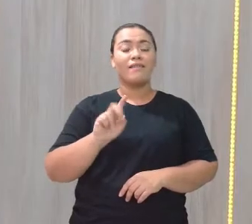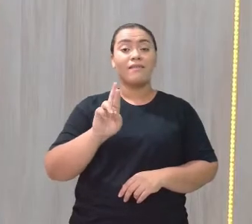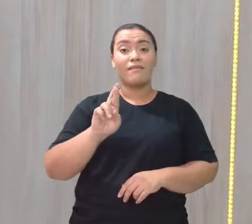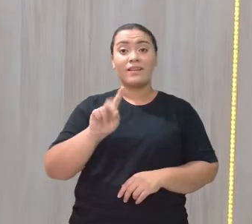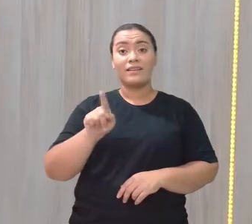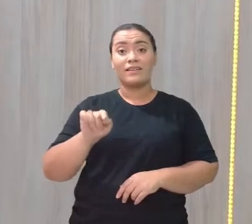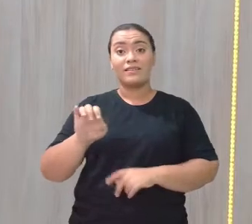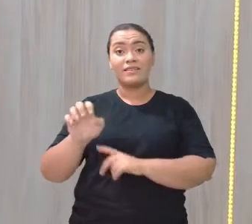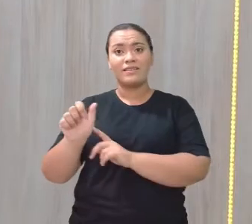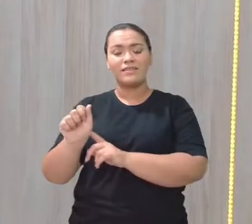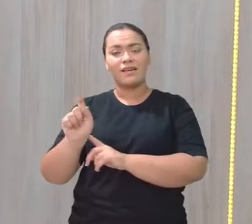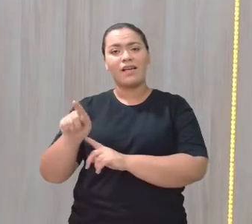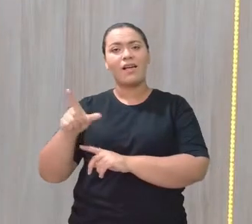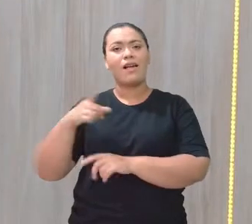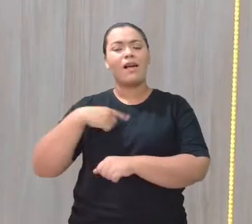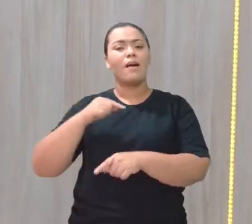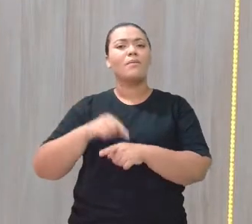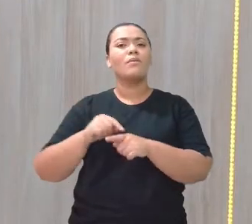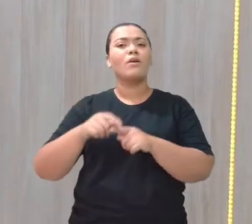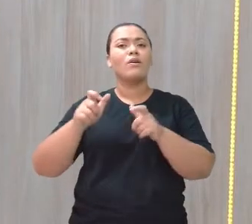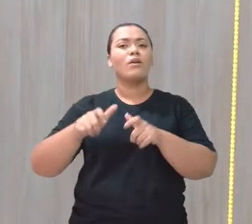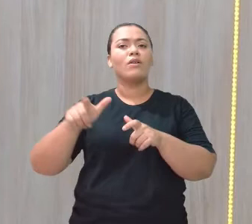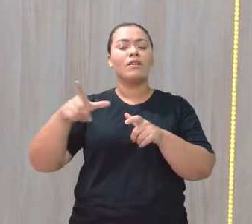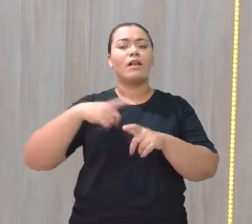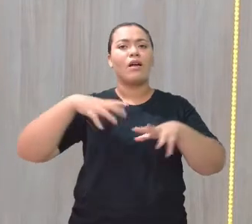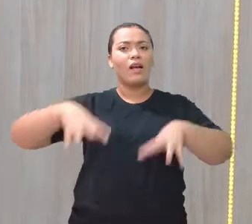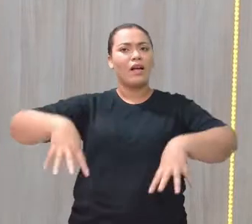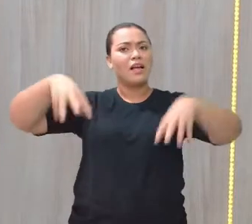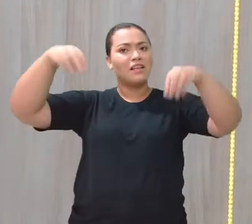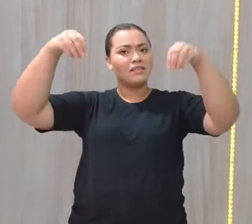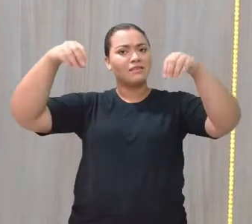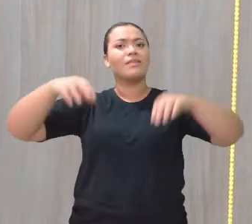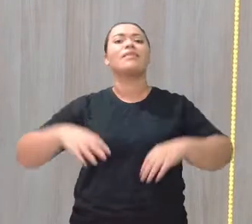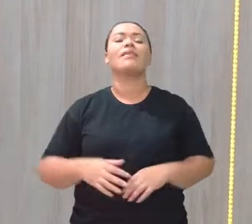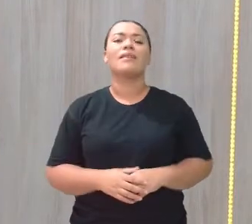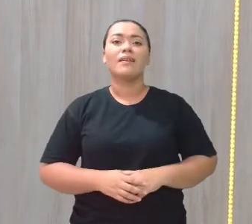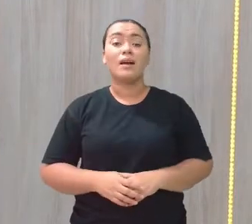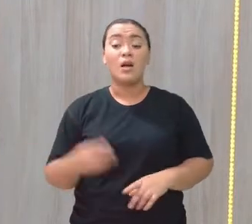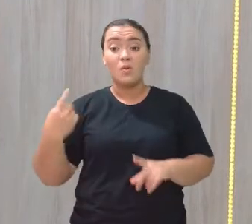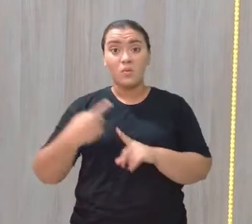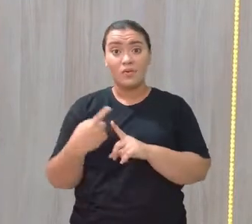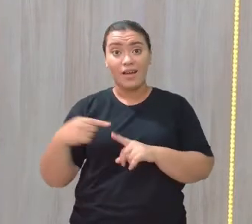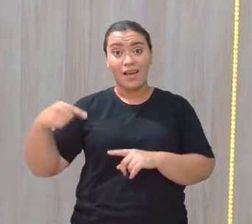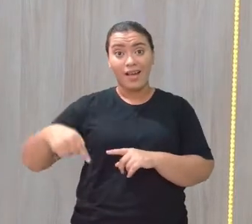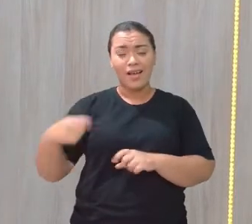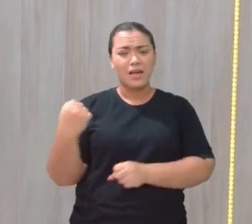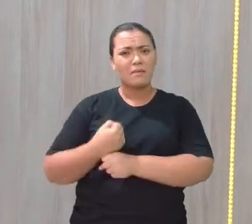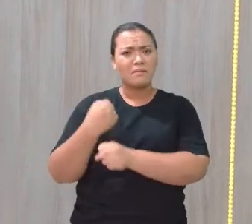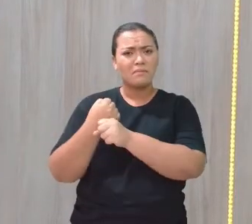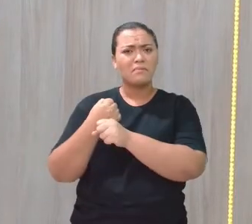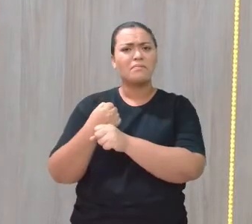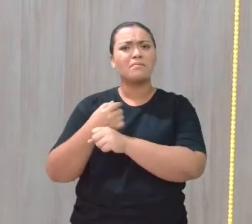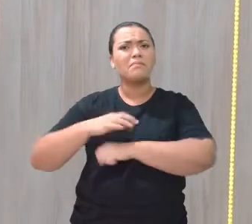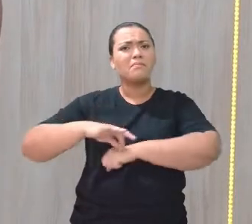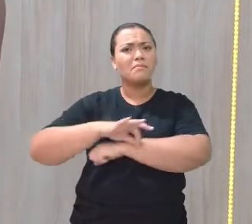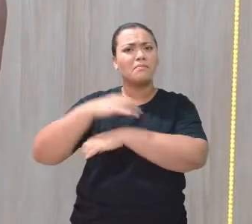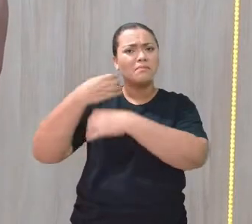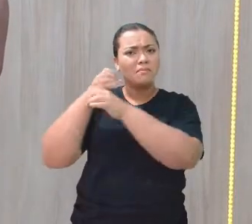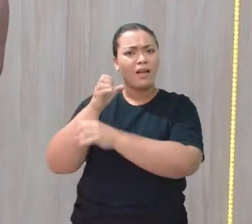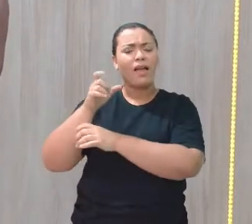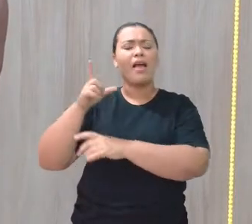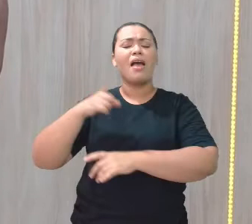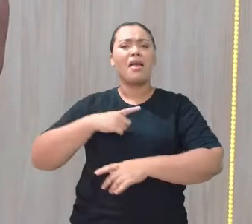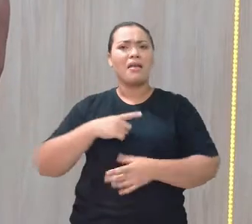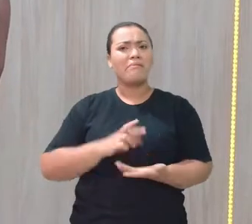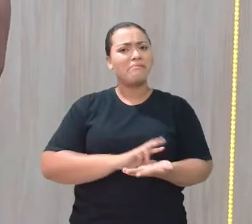várzea, gente. Sim, porque a arquitetura da gente, ela é chamada de